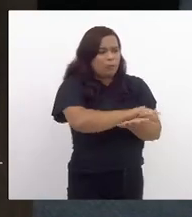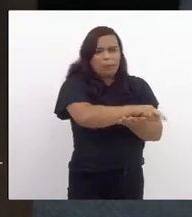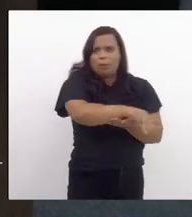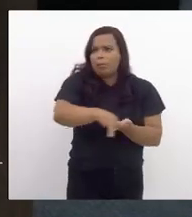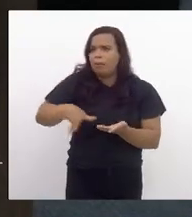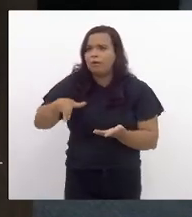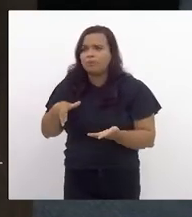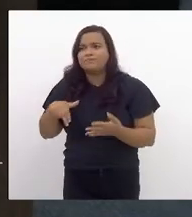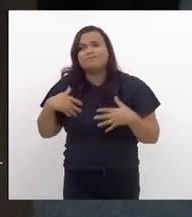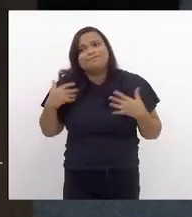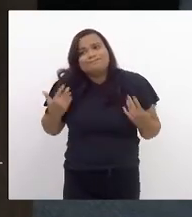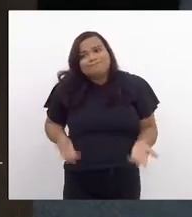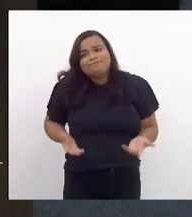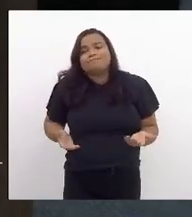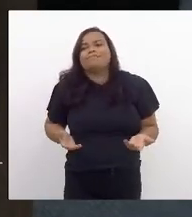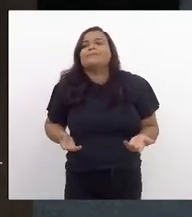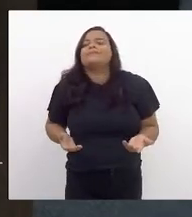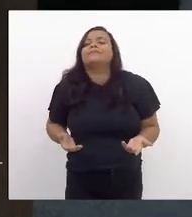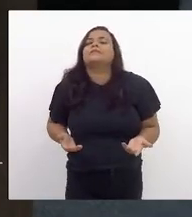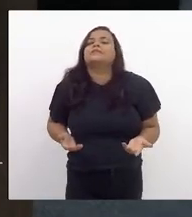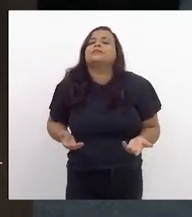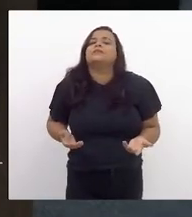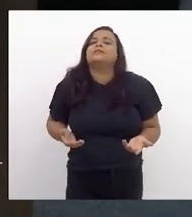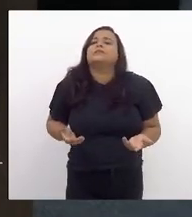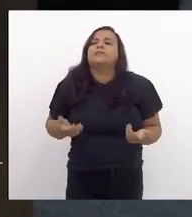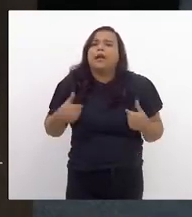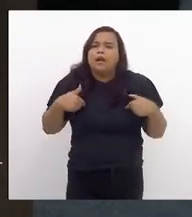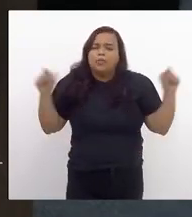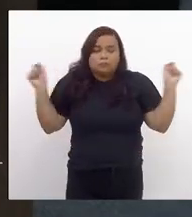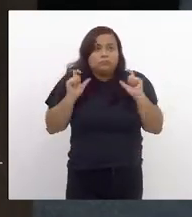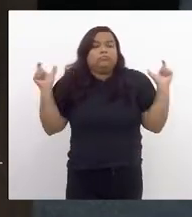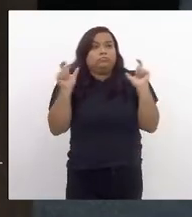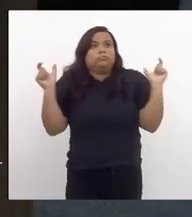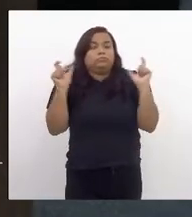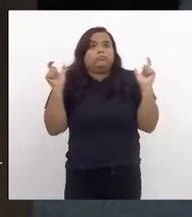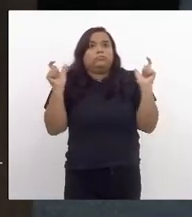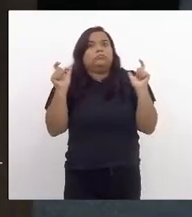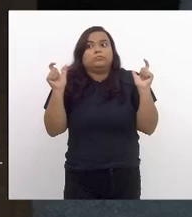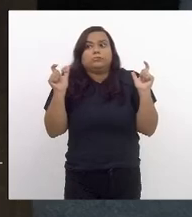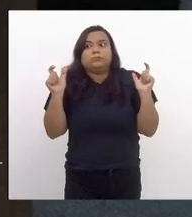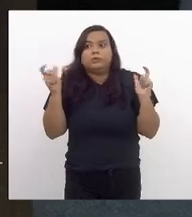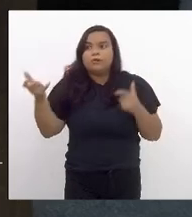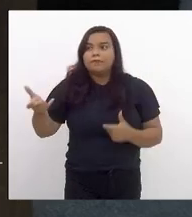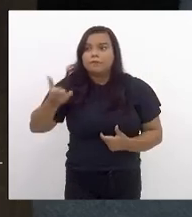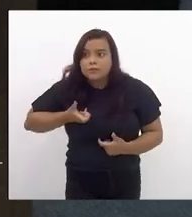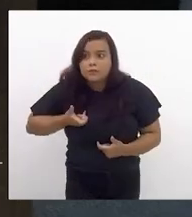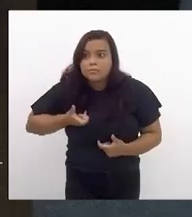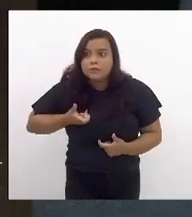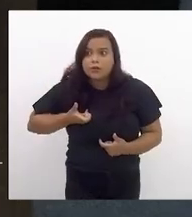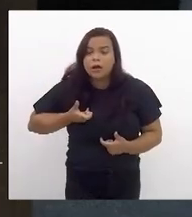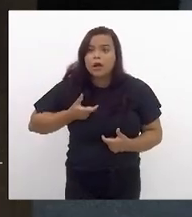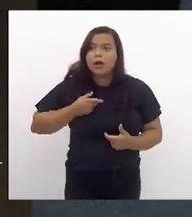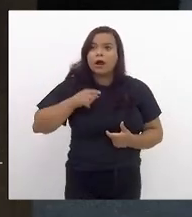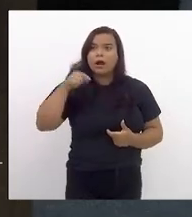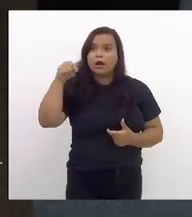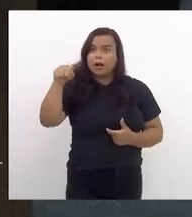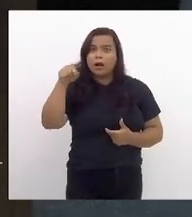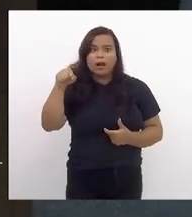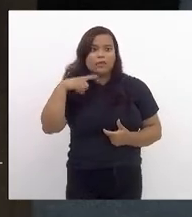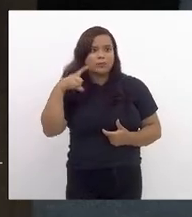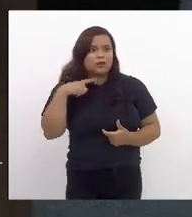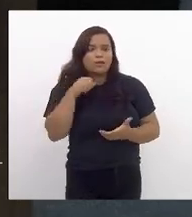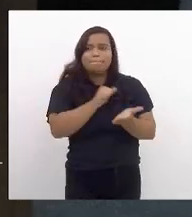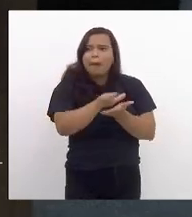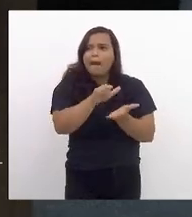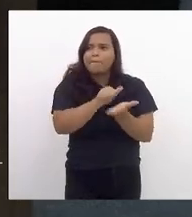Importante dizer, senhor presidente, que eu fiquei estarrecida ao saber que, nesse meio de